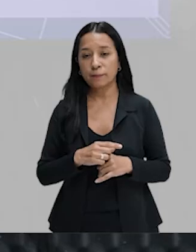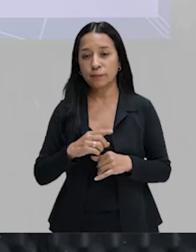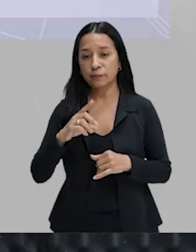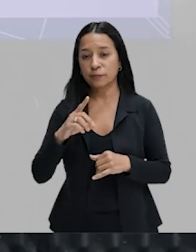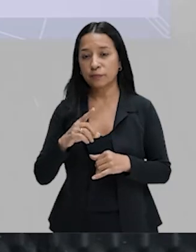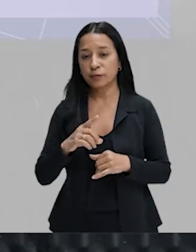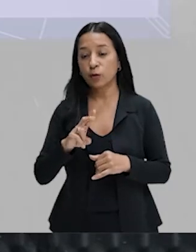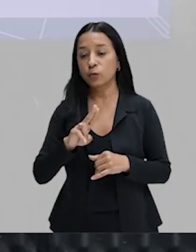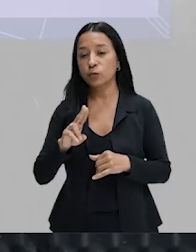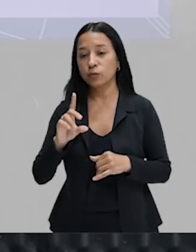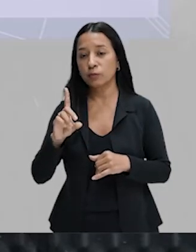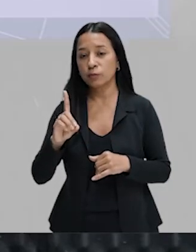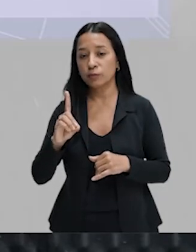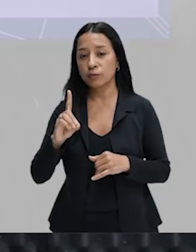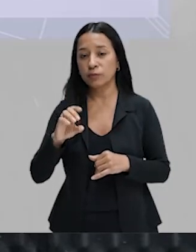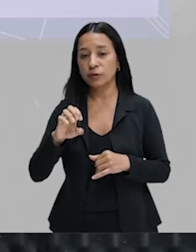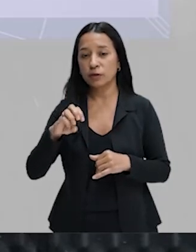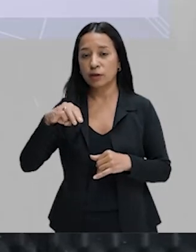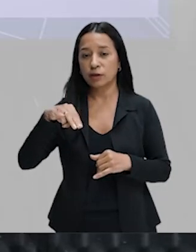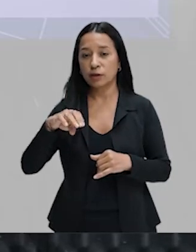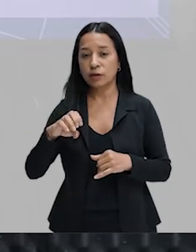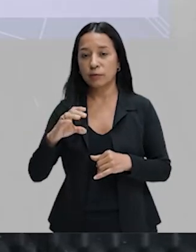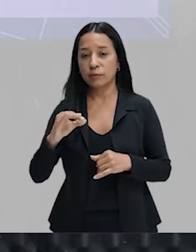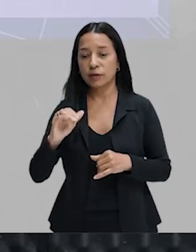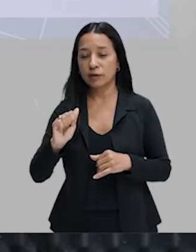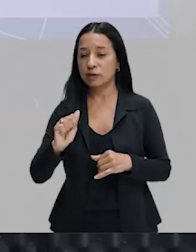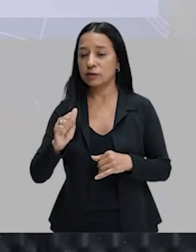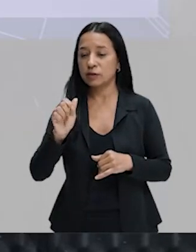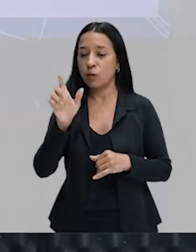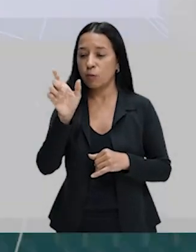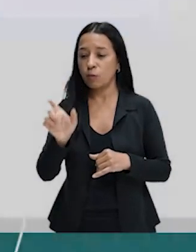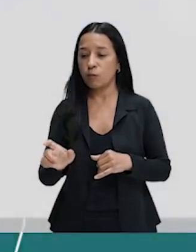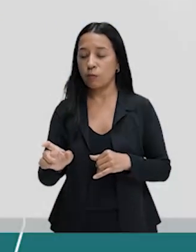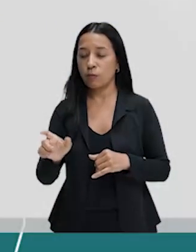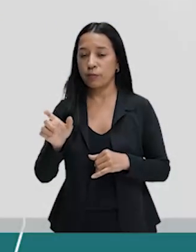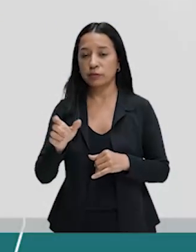Demência também vem como uma personagem, tá bom?